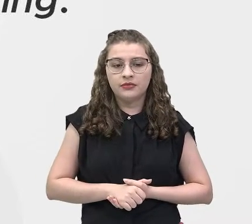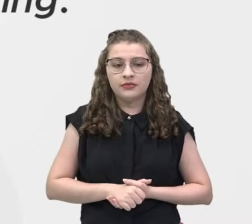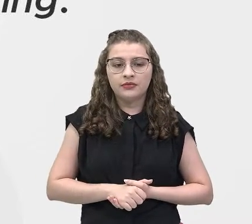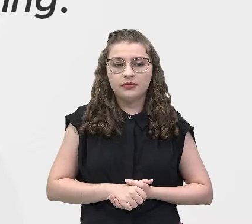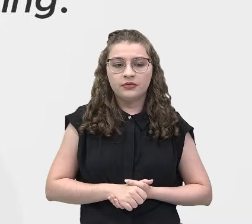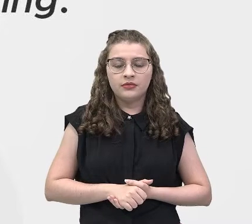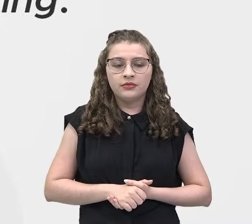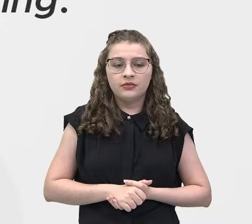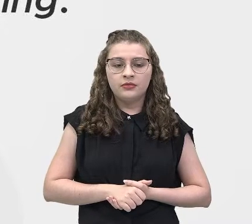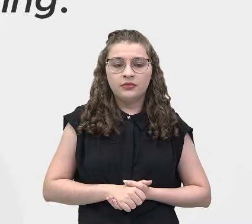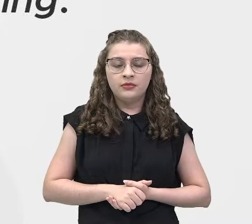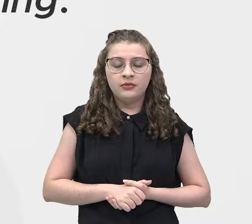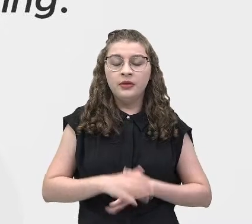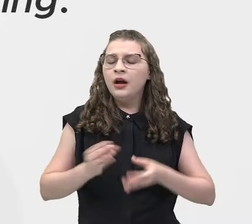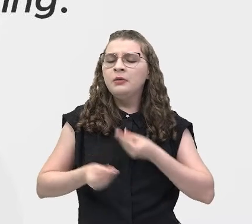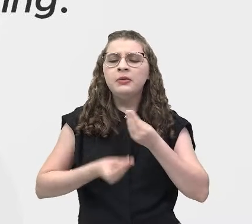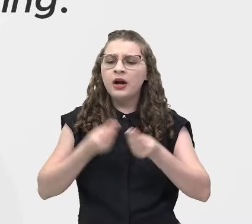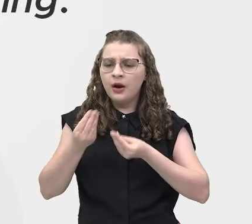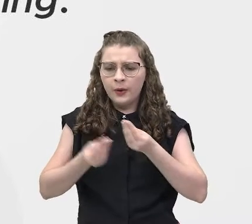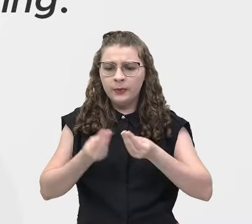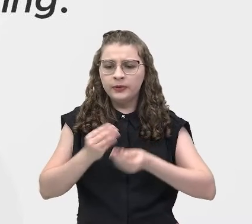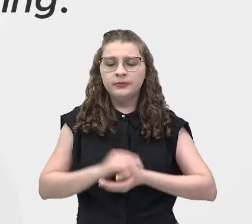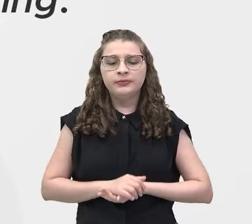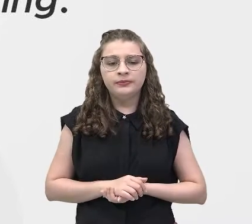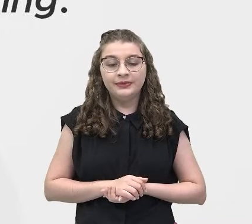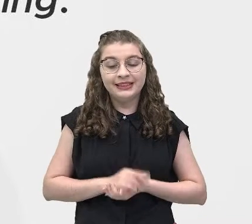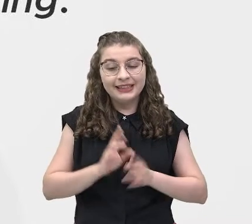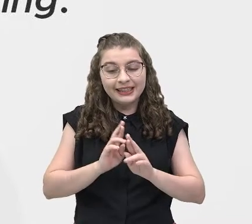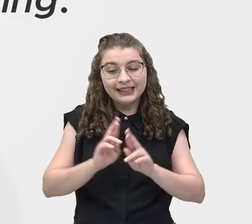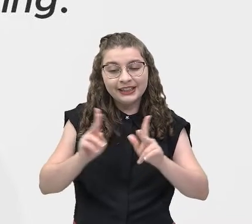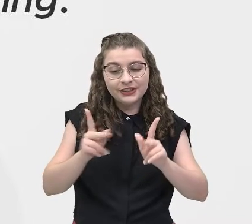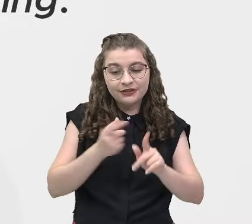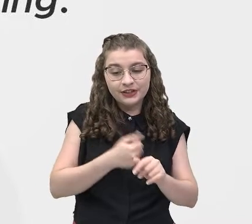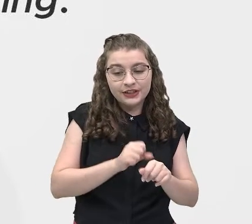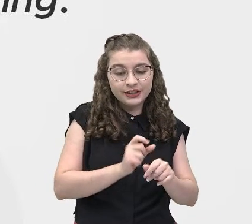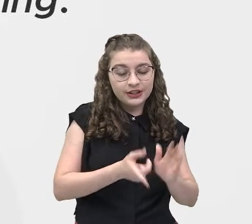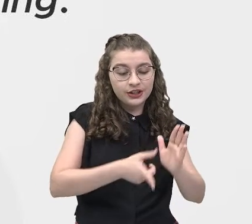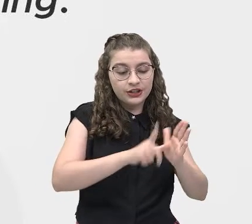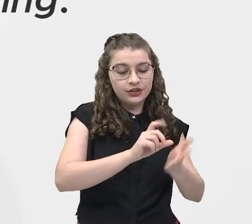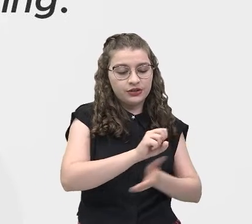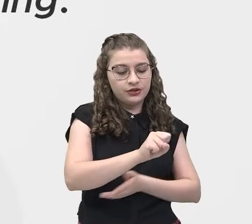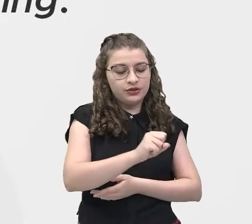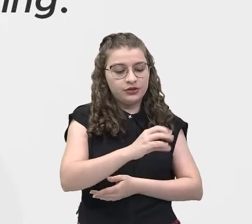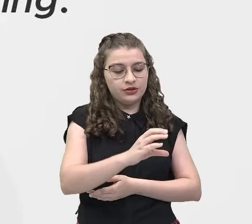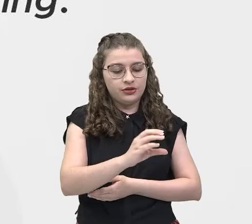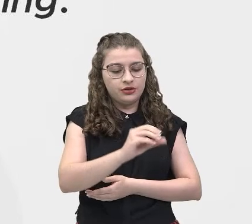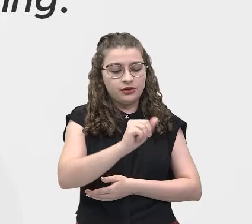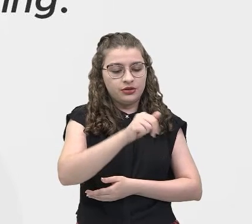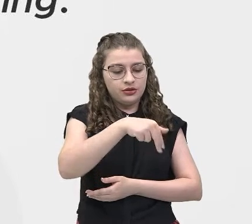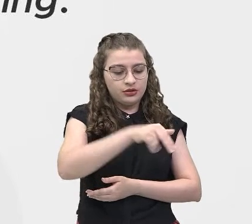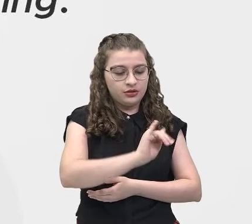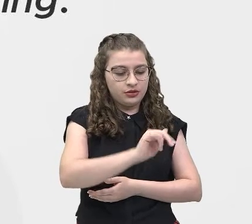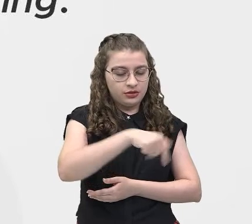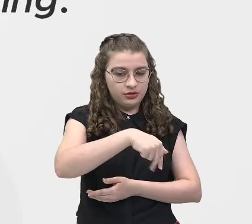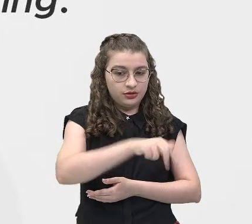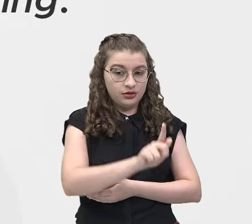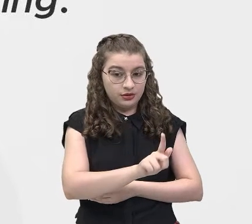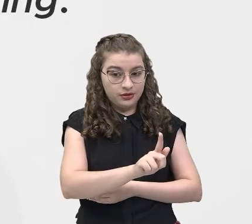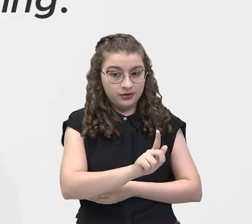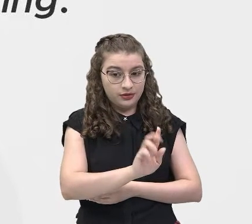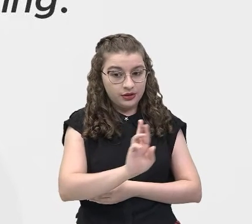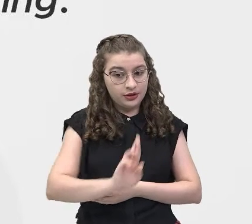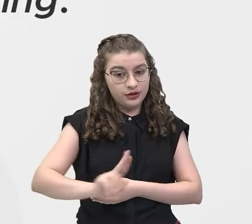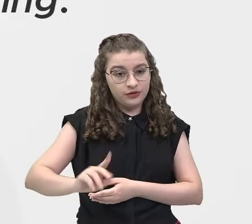skimming. Como é que ela é? Ela é um pouquinho diferente só daquela que você viu com o teacher Luiz, tá? Então,